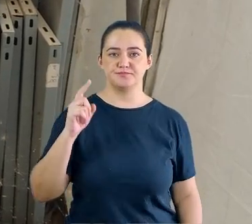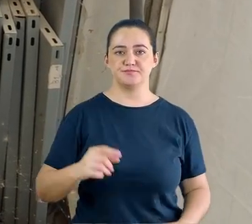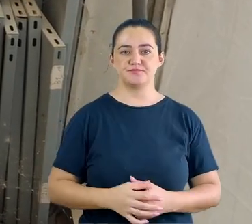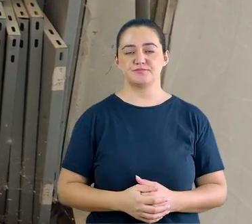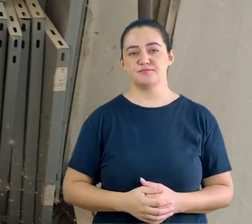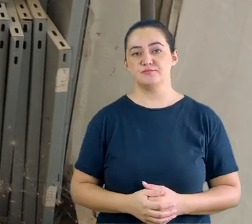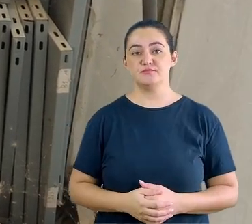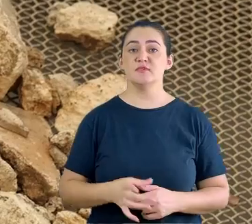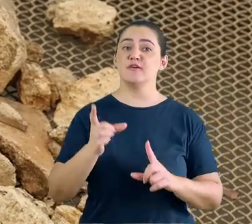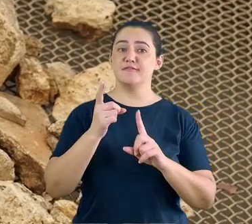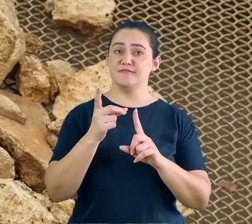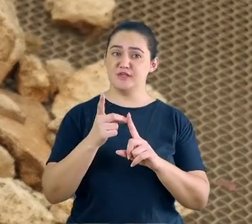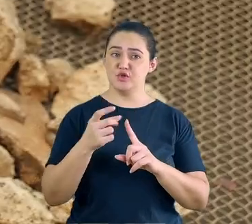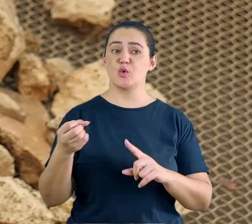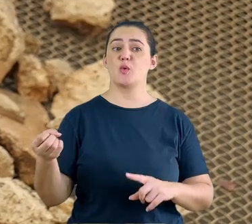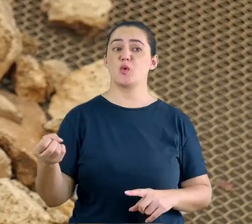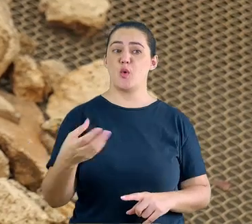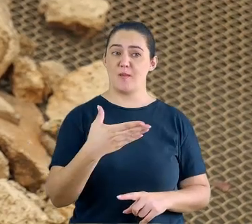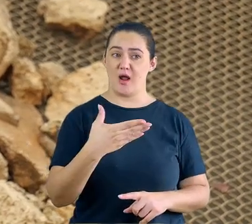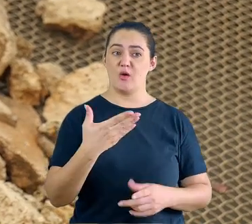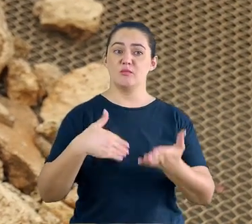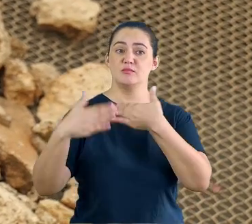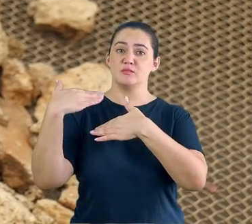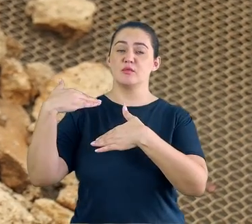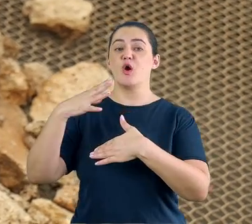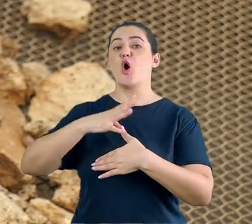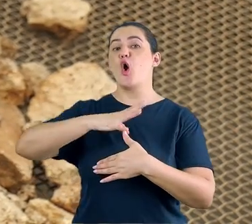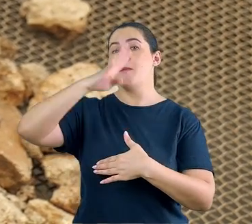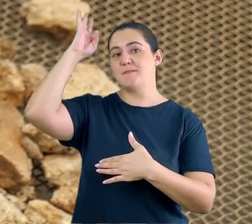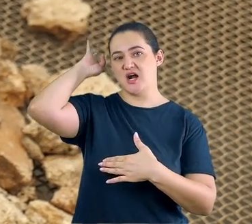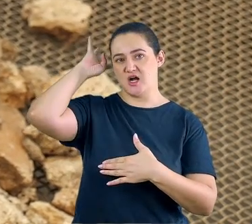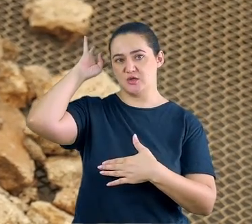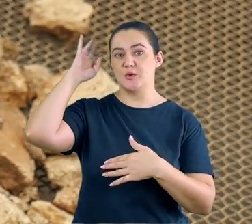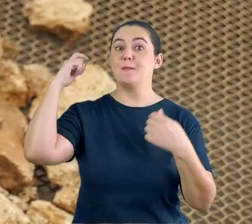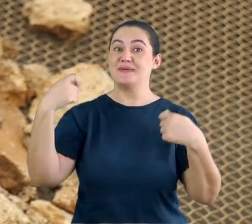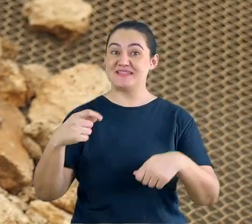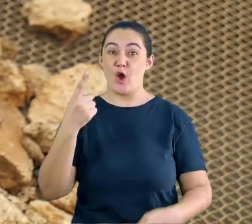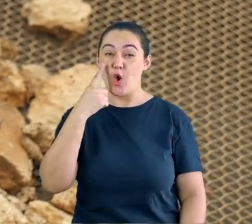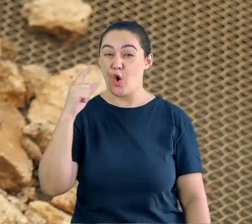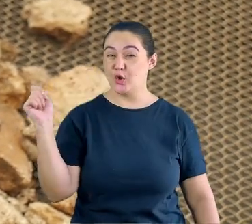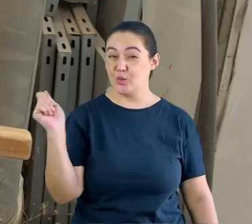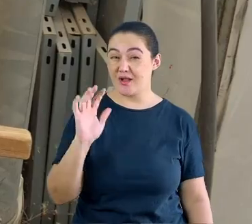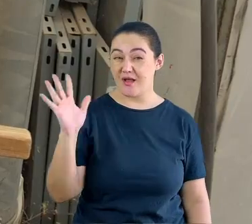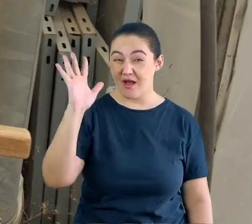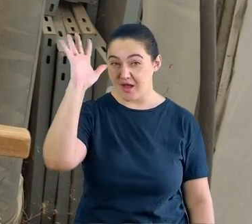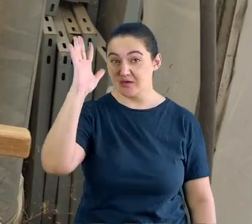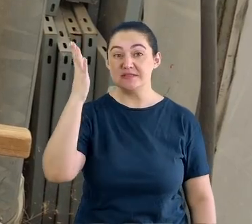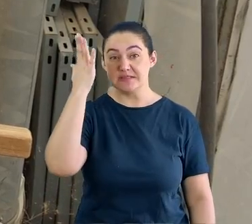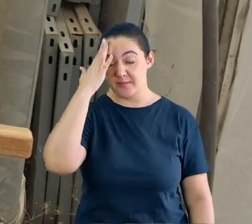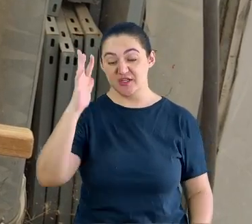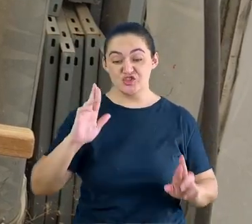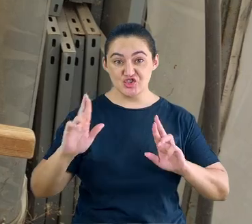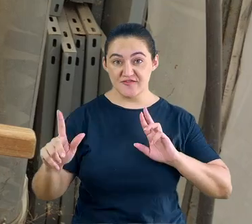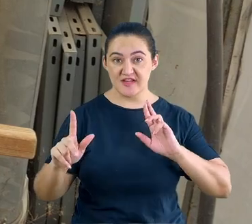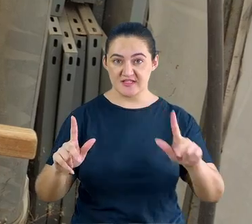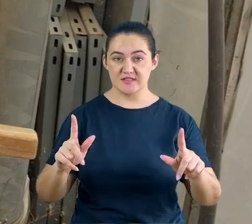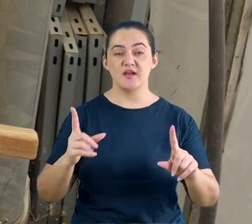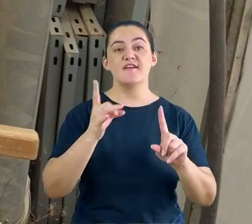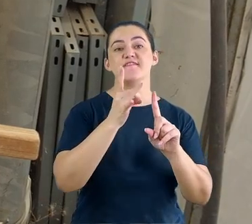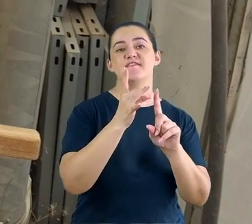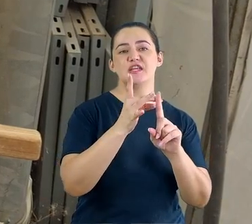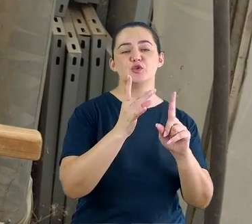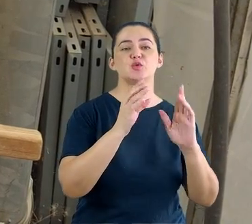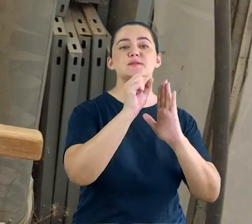vidro moderno e um vidro romano. Então tem que ter um olho atento para saber diferenciar um do outro. Um vidro